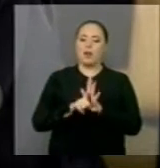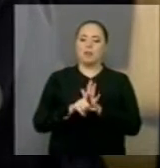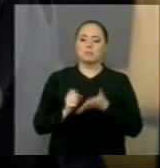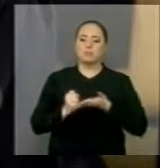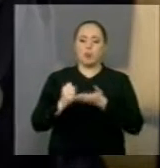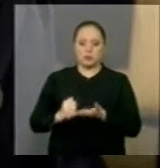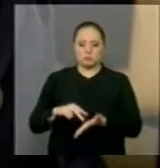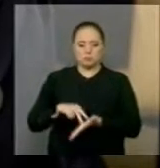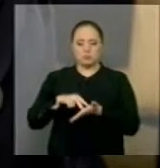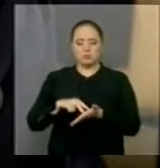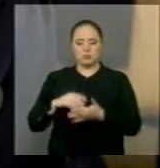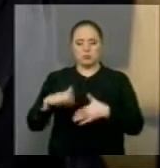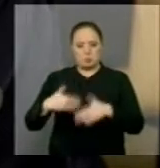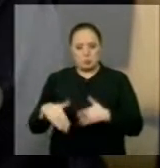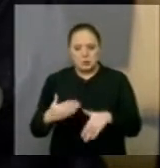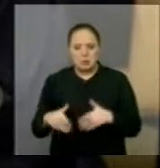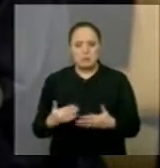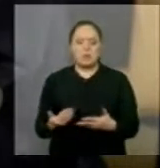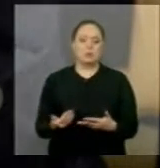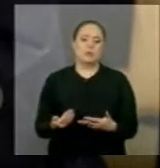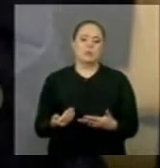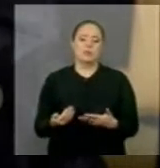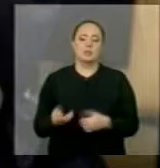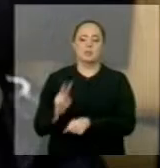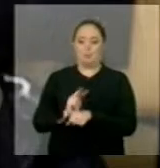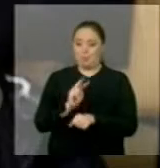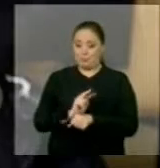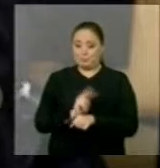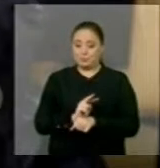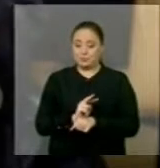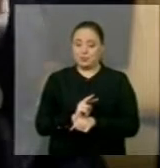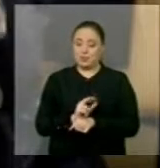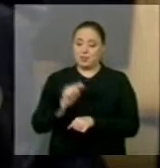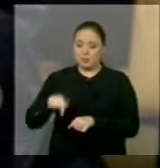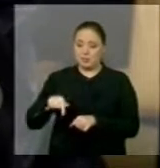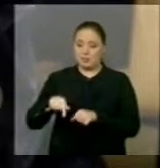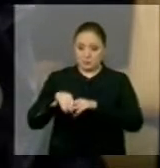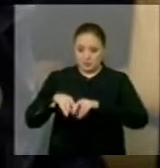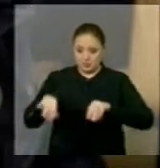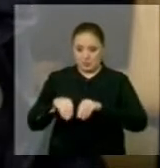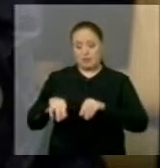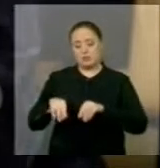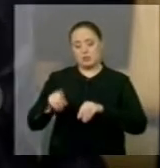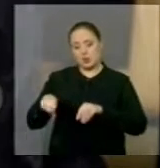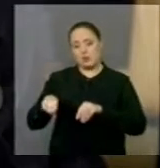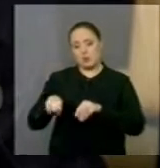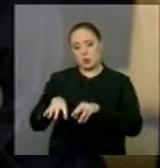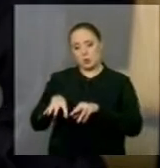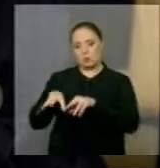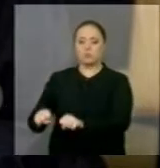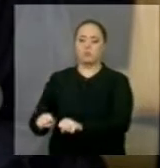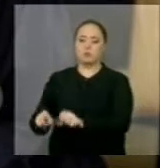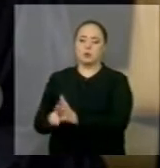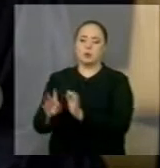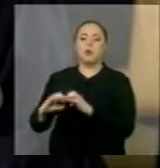respaldo a todo esse procedimento de proteção desses títulos ou dessas ocupações por essas comunidades é,